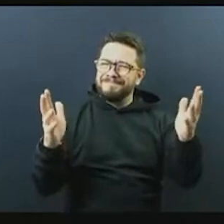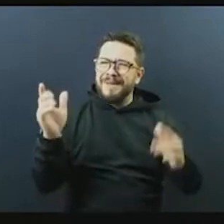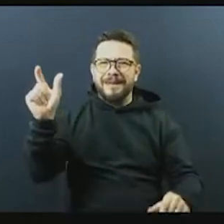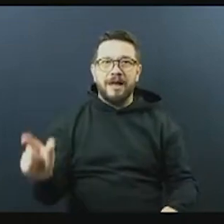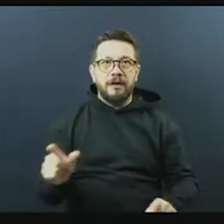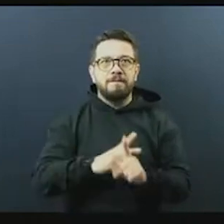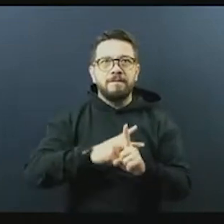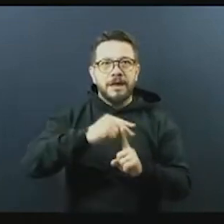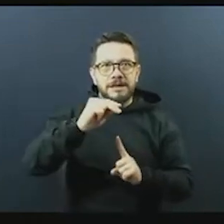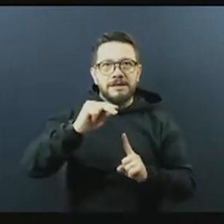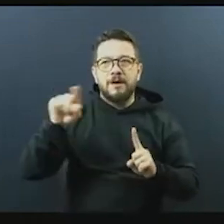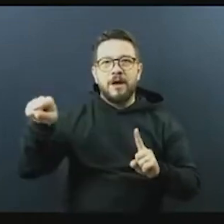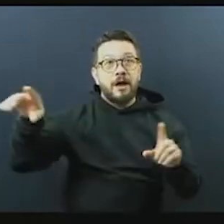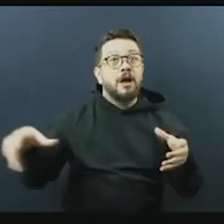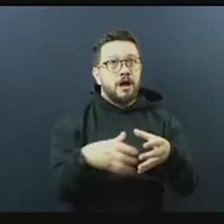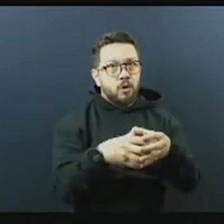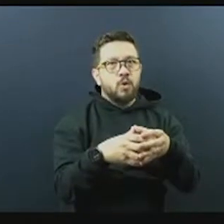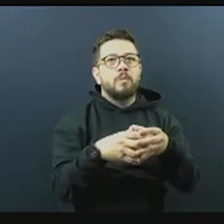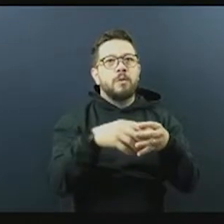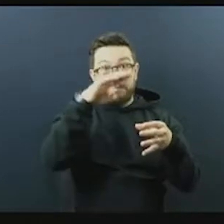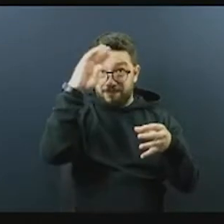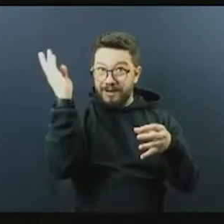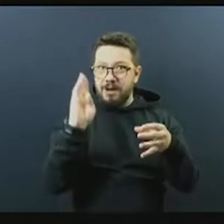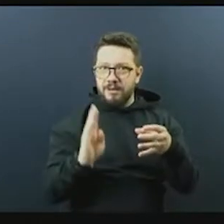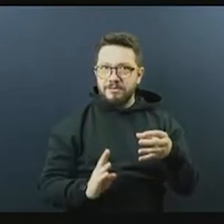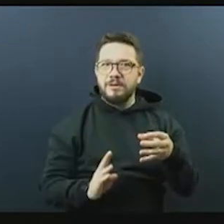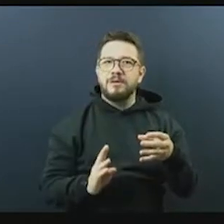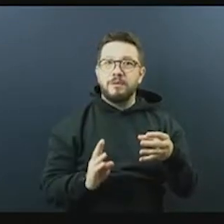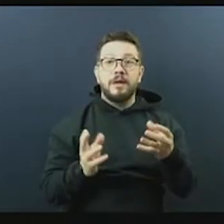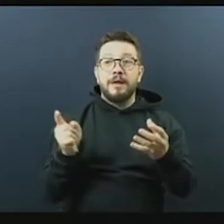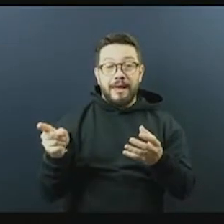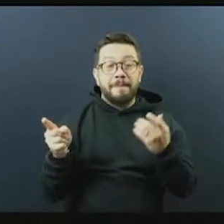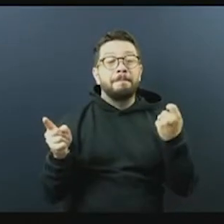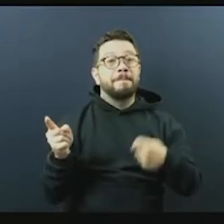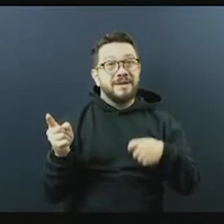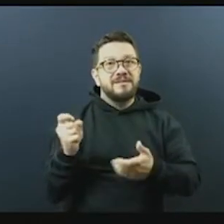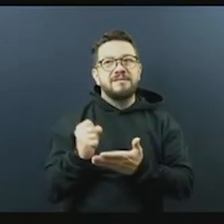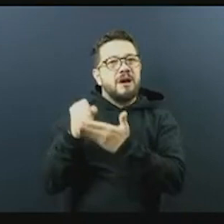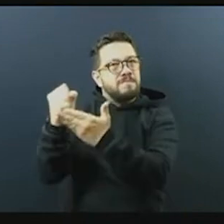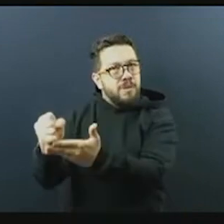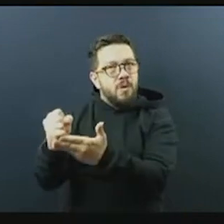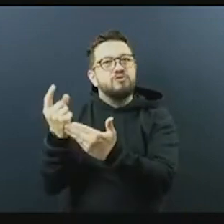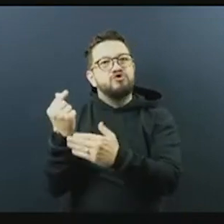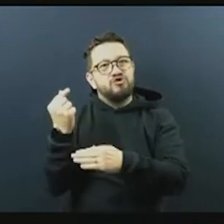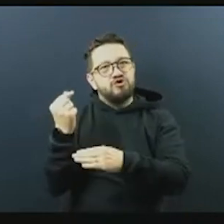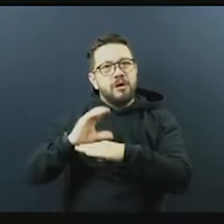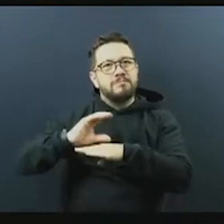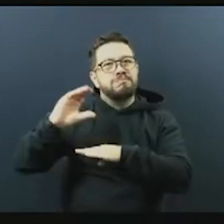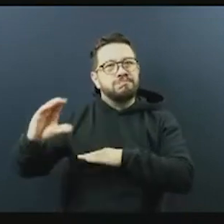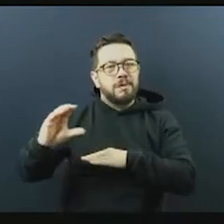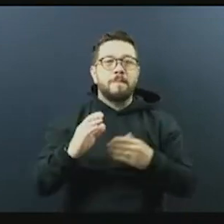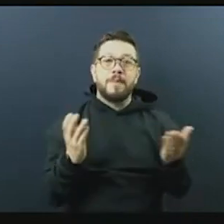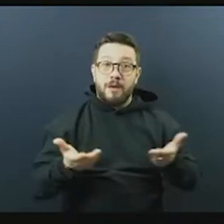da seleção brasileira de base, está buscando patrocínio para outras competições. Nós, inclusive, esta semana